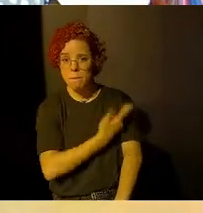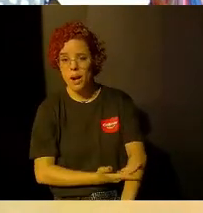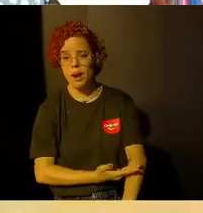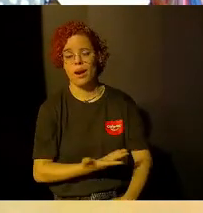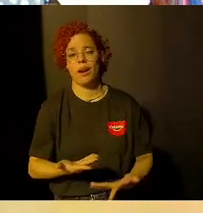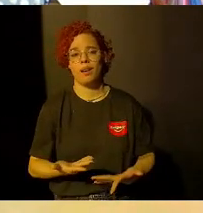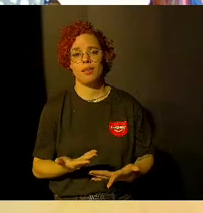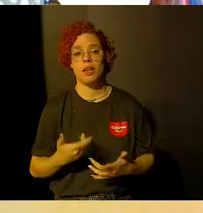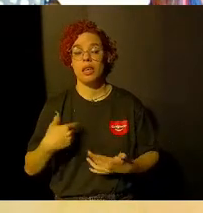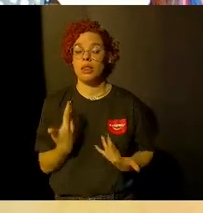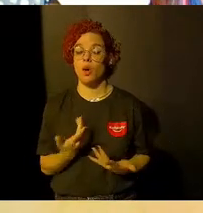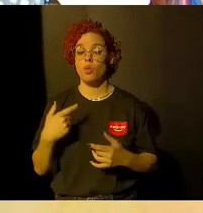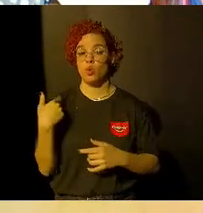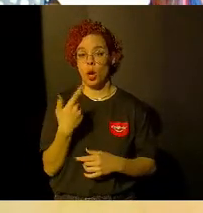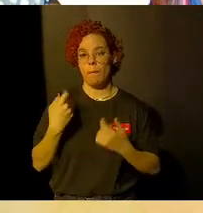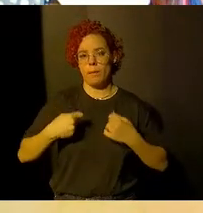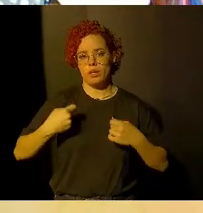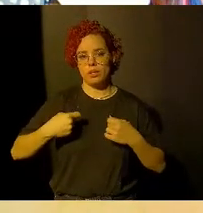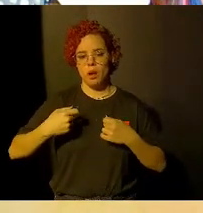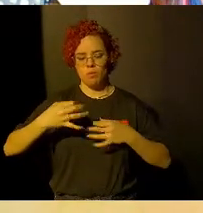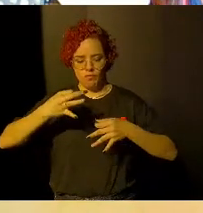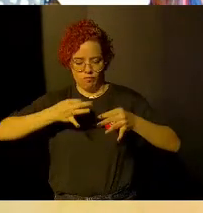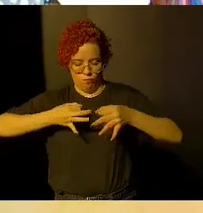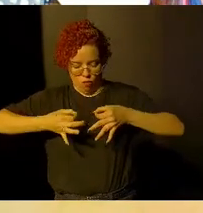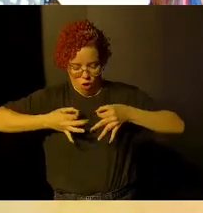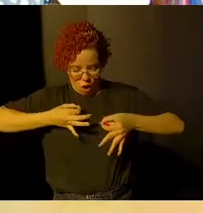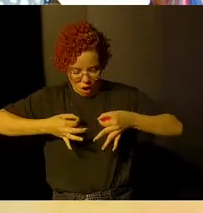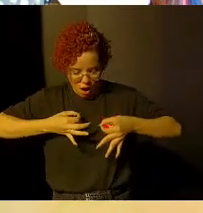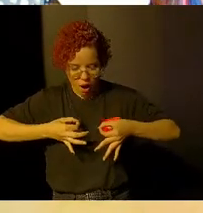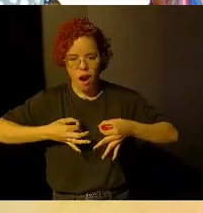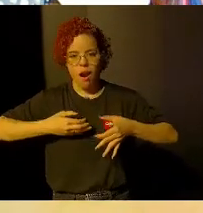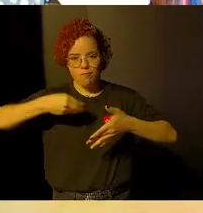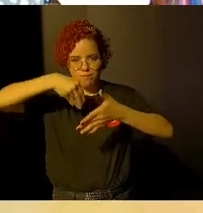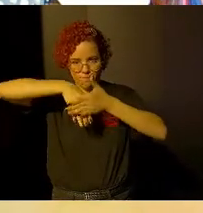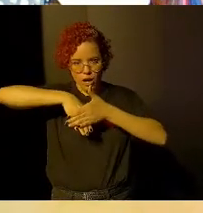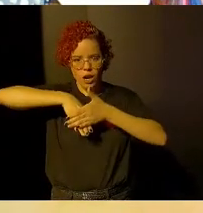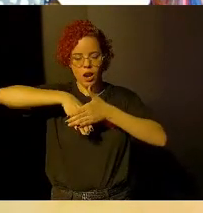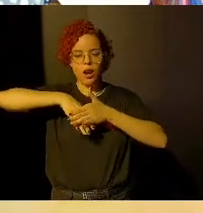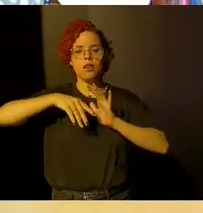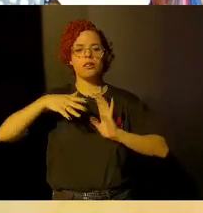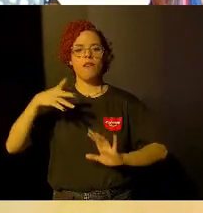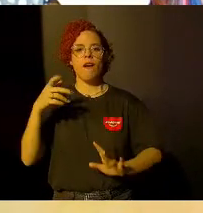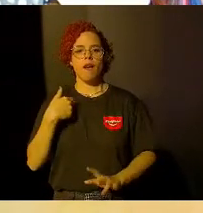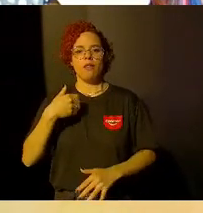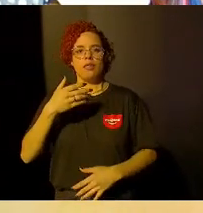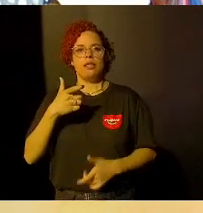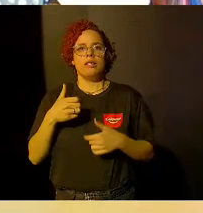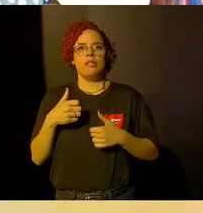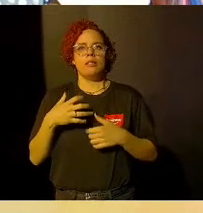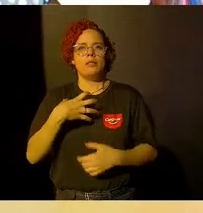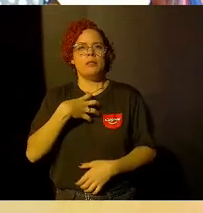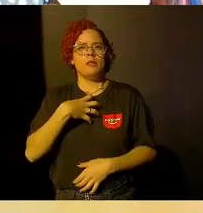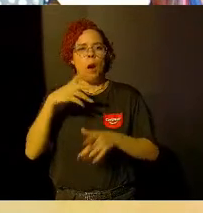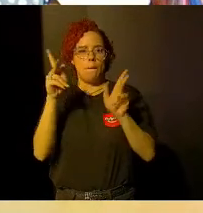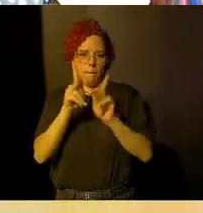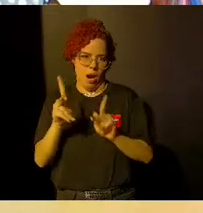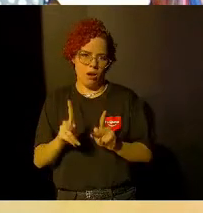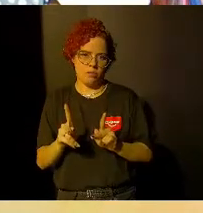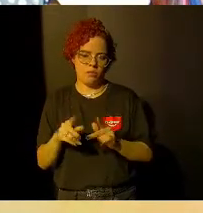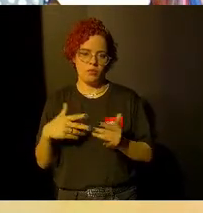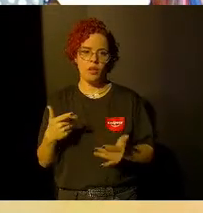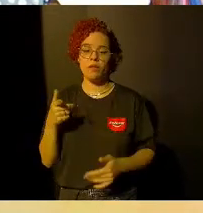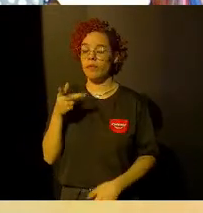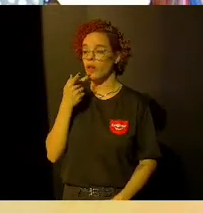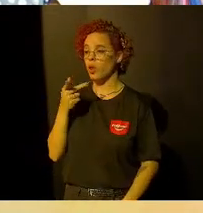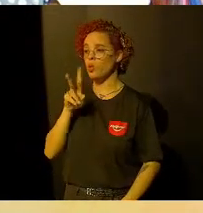se organizar internamente ficar em paz com quem a gente é mas você tá falando aí de dessa questão de ser de onde estou e